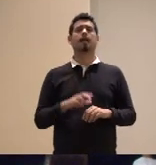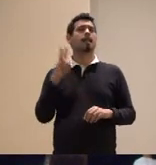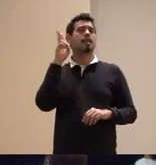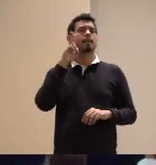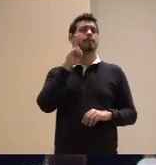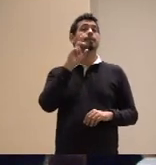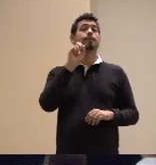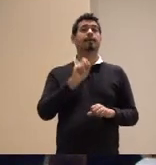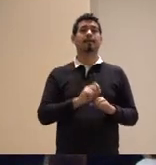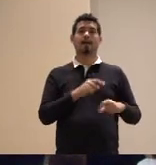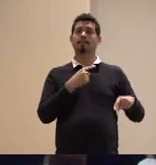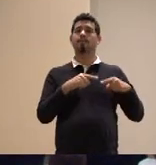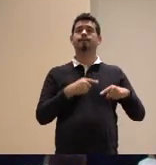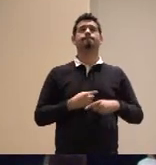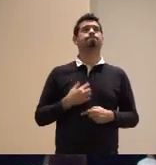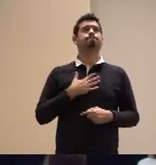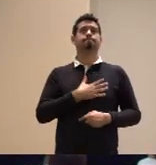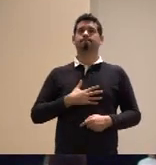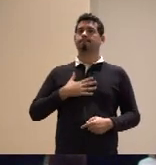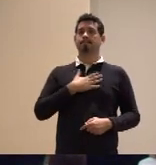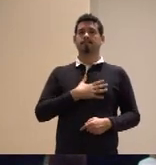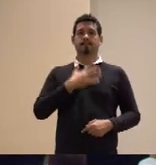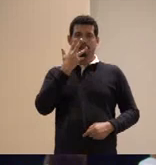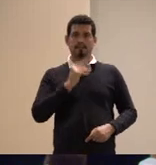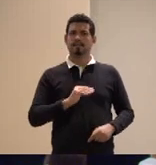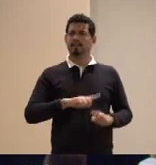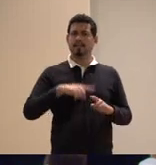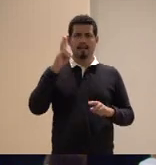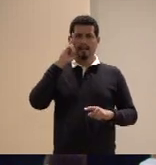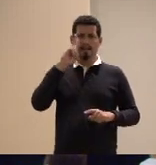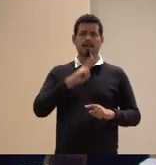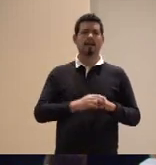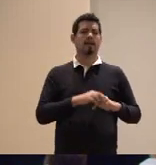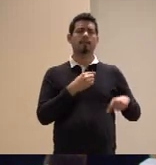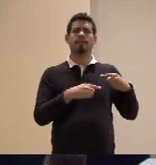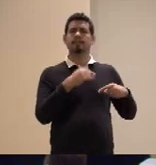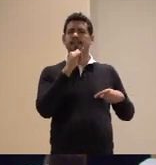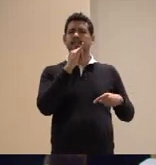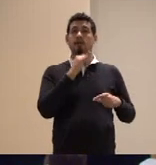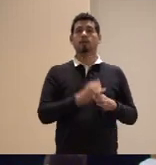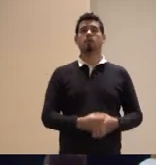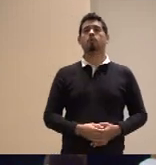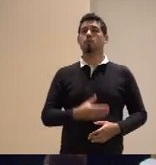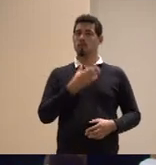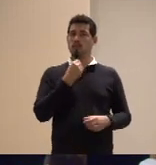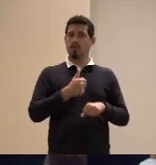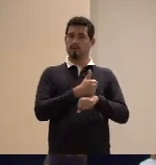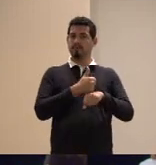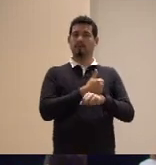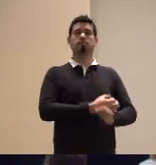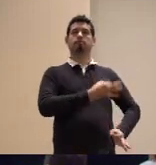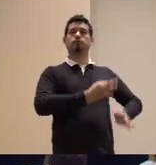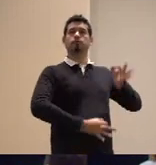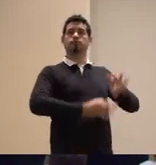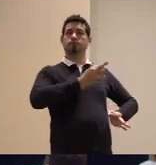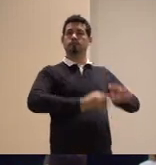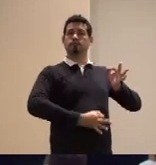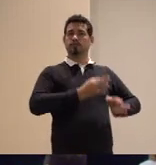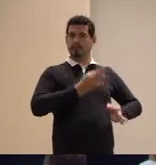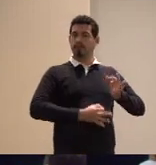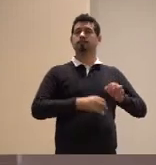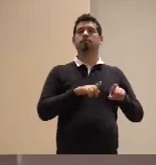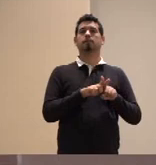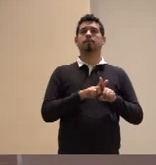a política do bem-estar do menor, aquela política onde o juiz, daí como disse o juiz corregedor,